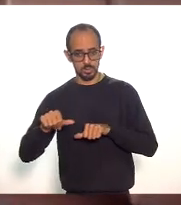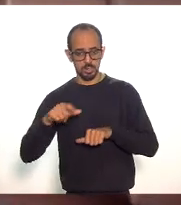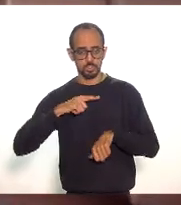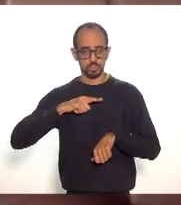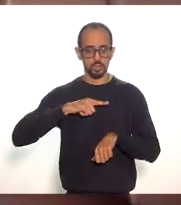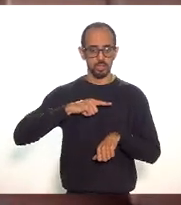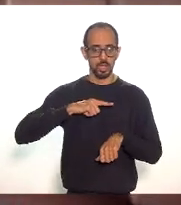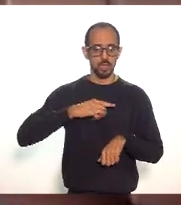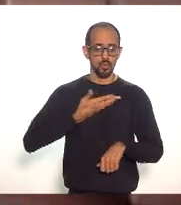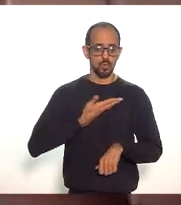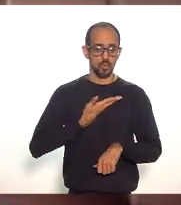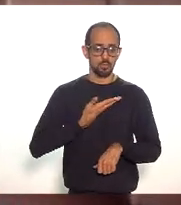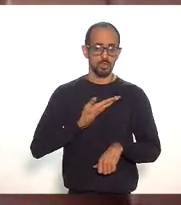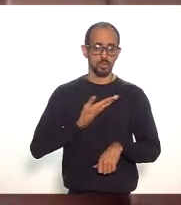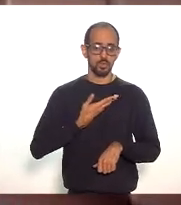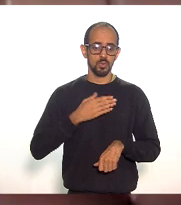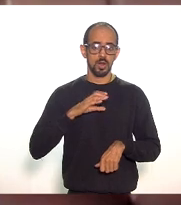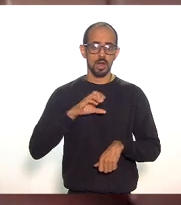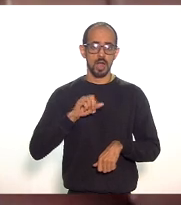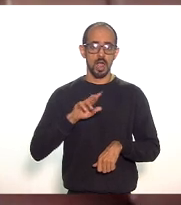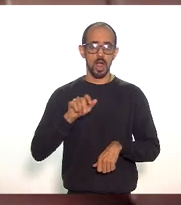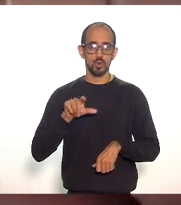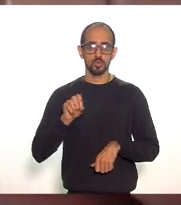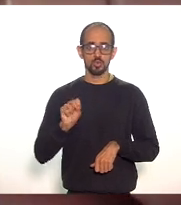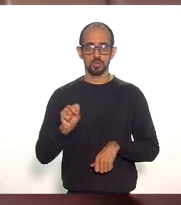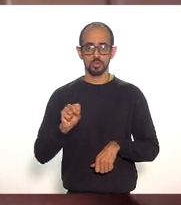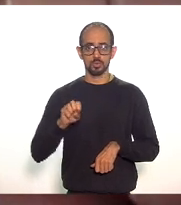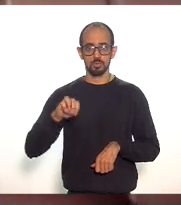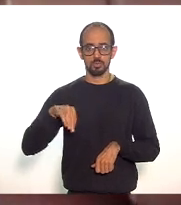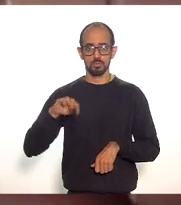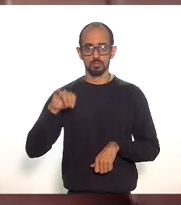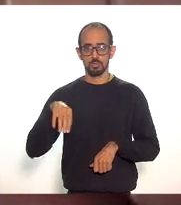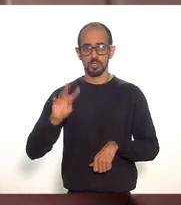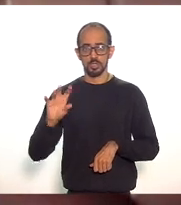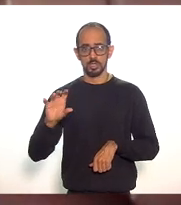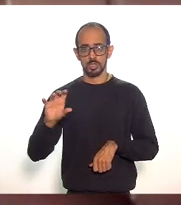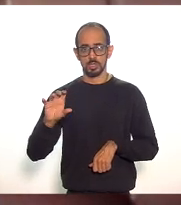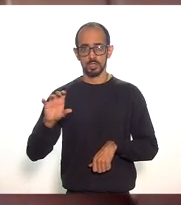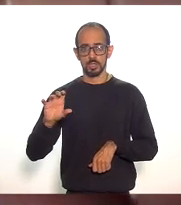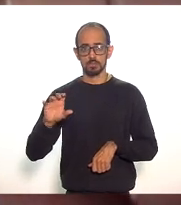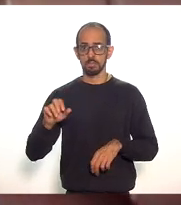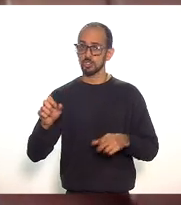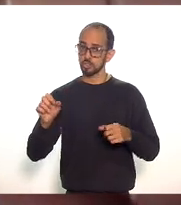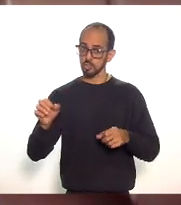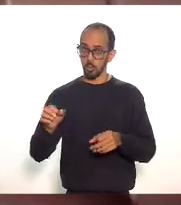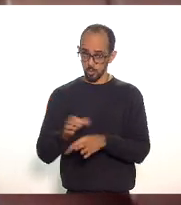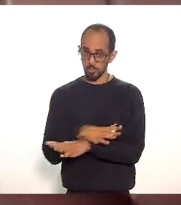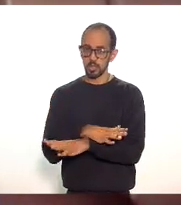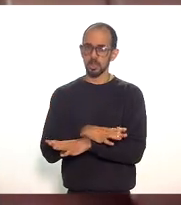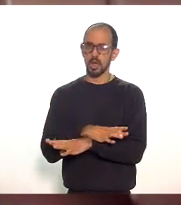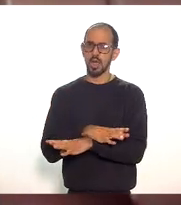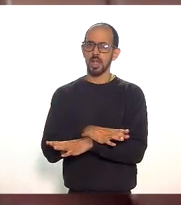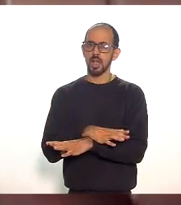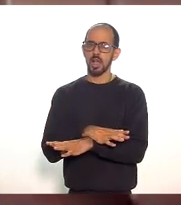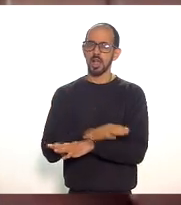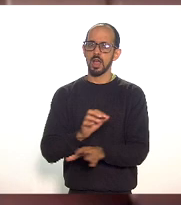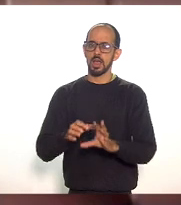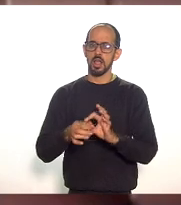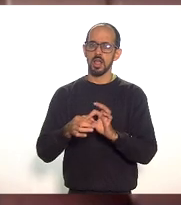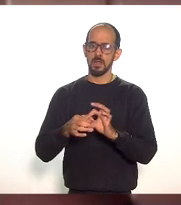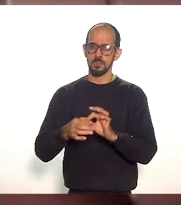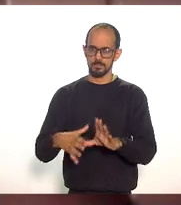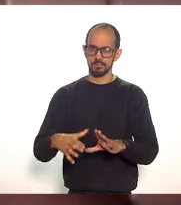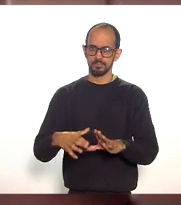Carlos Mink, para que a gente, de fato, possa completar a democracia, que os poderes instituídos